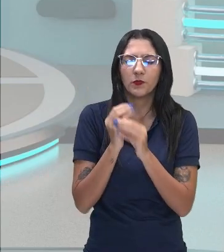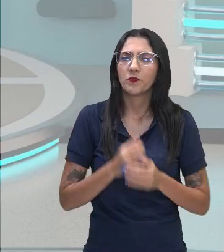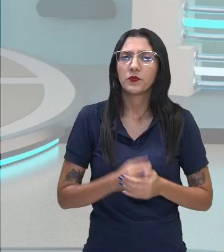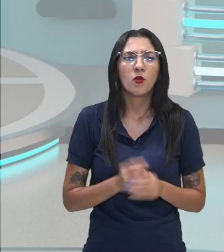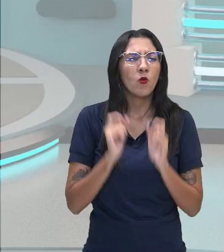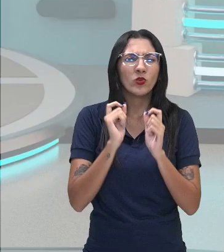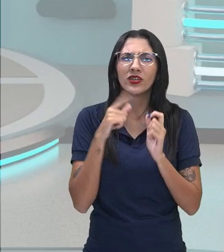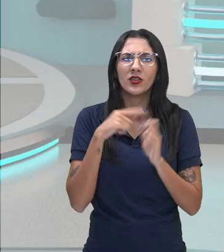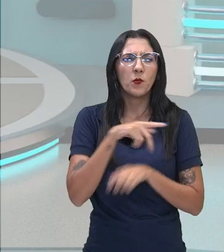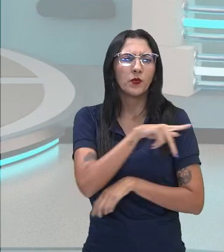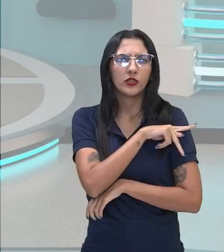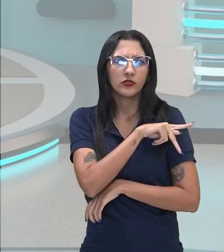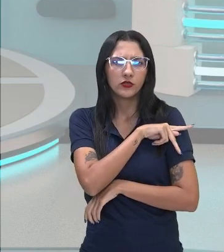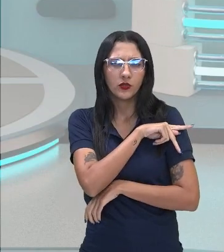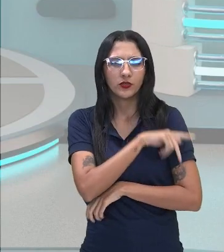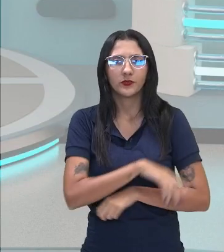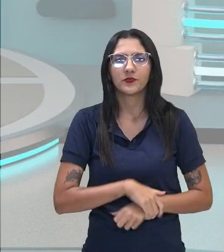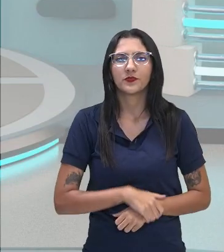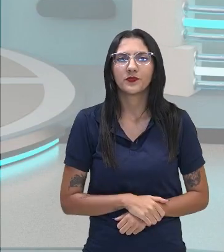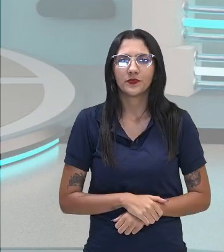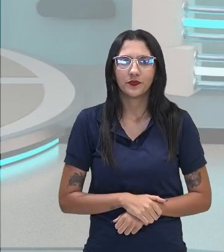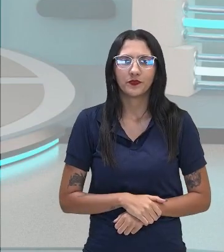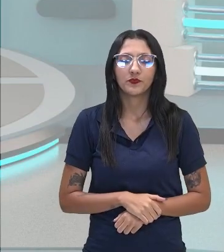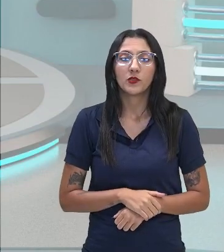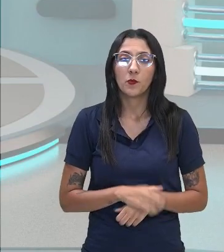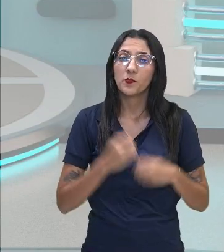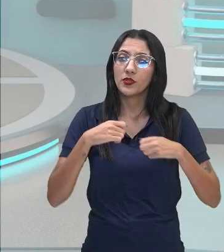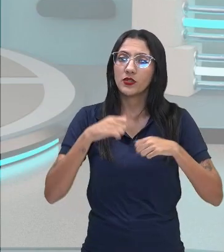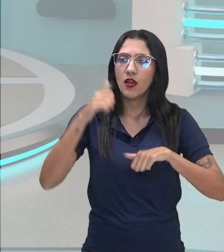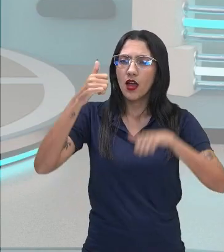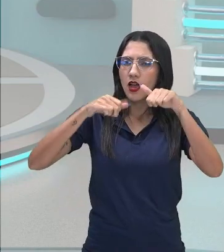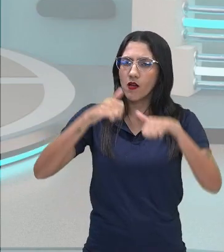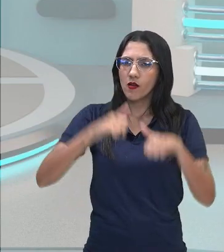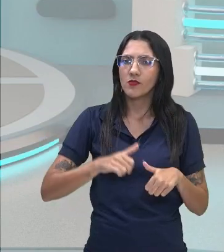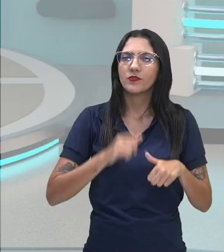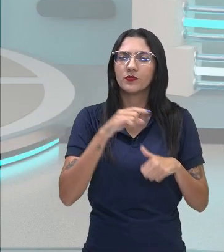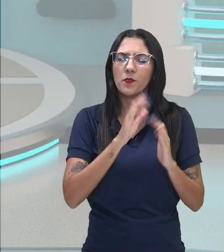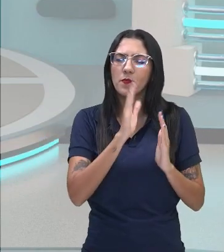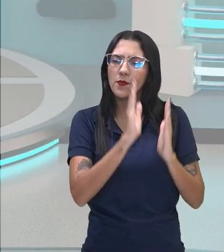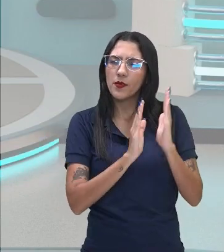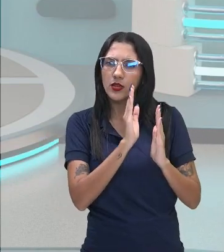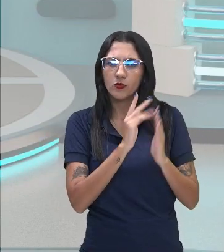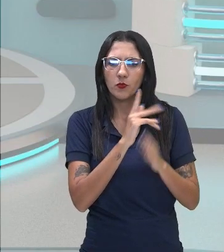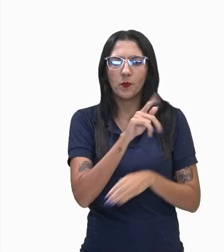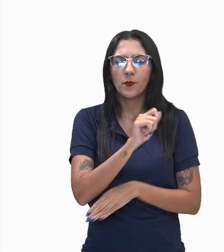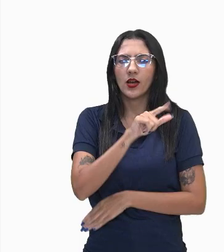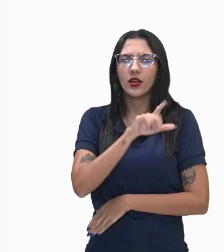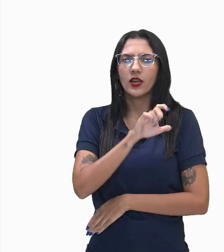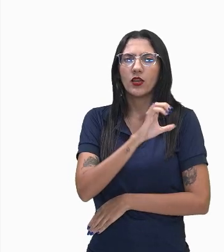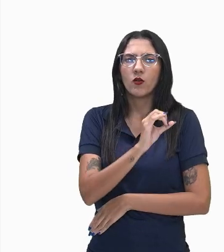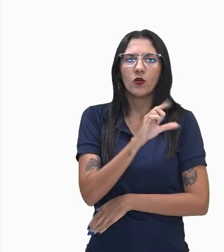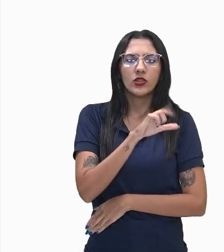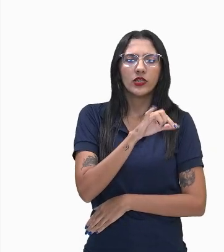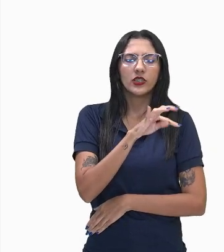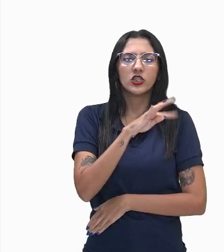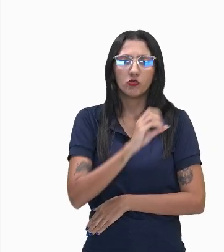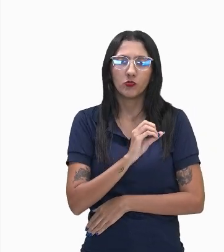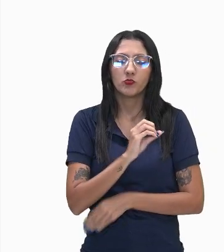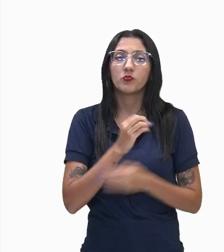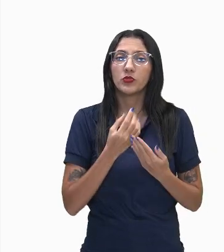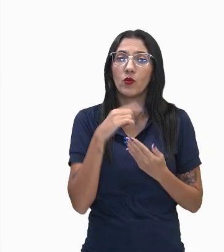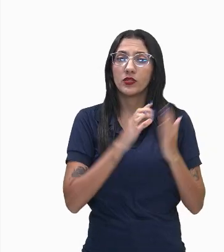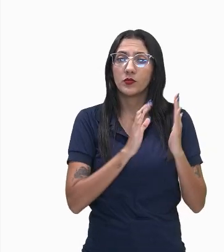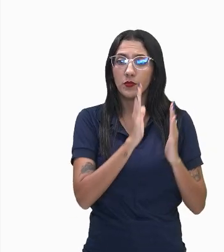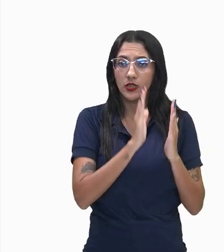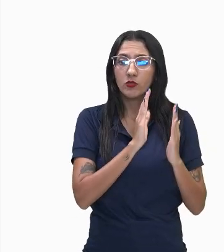pré-história? Primeiramente, vamos analisar o período paleolítico, pois a pré-história ela é dividida em